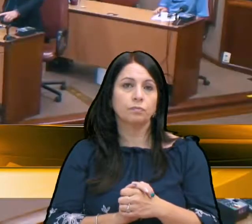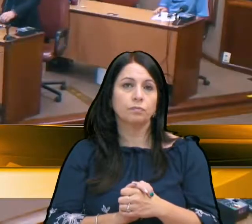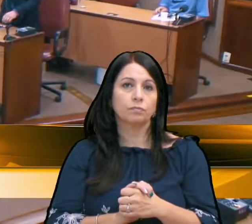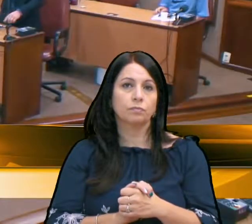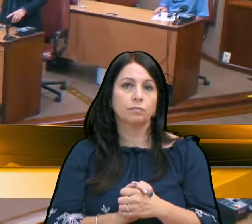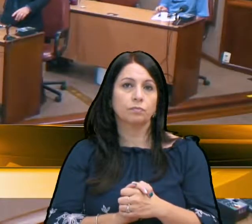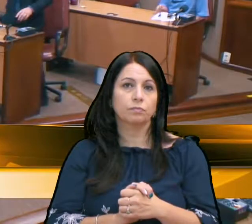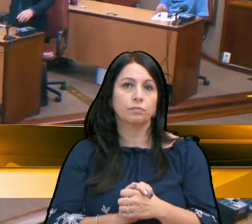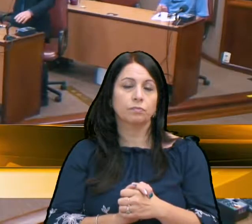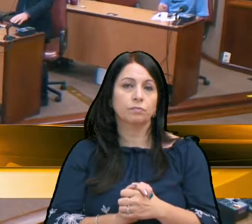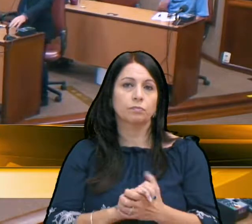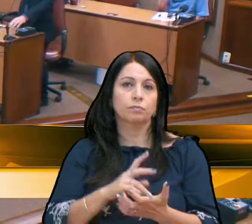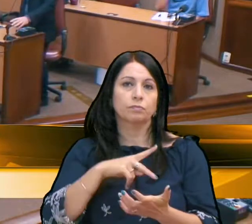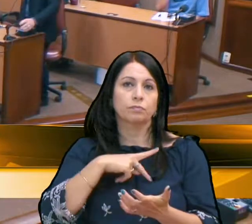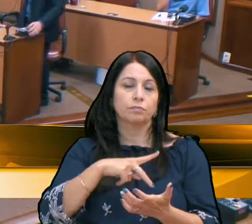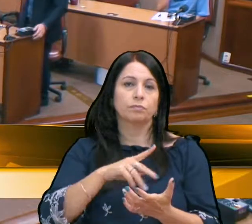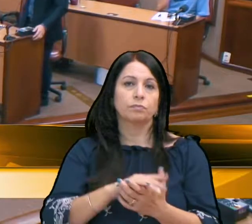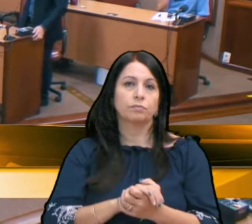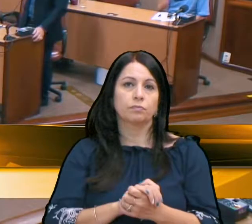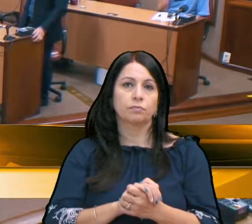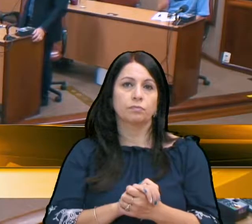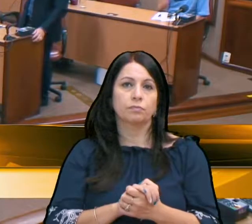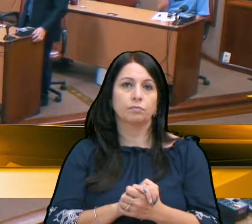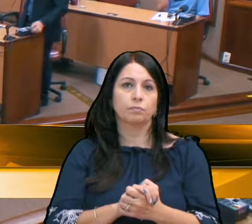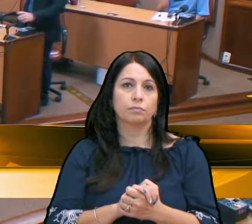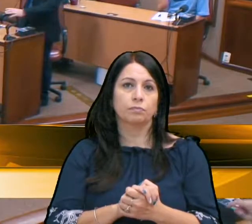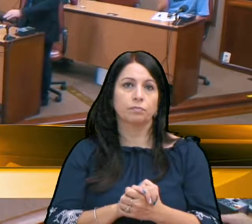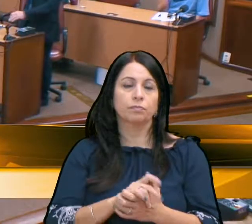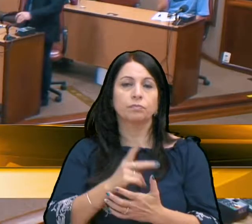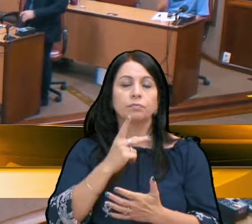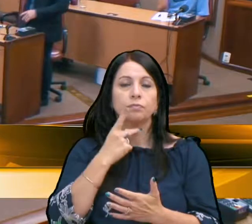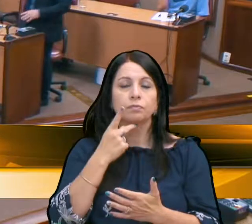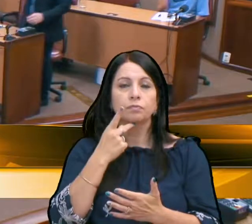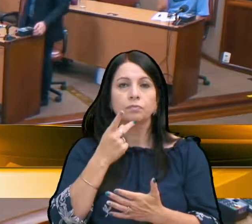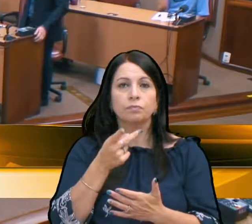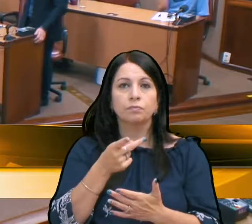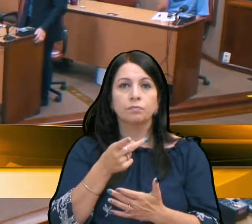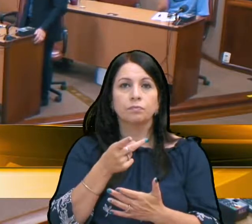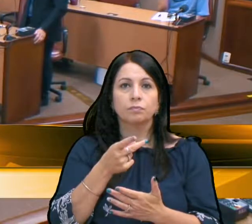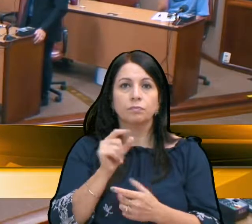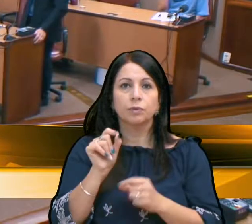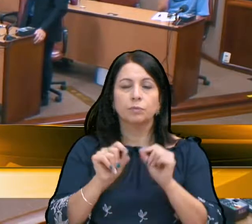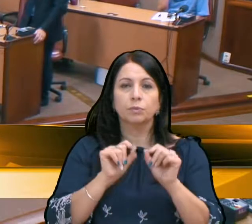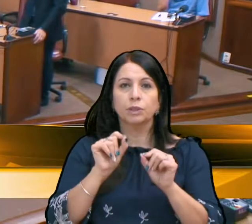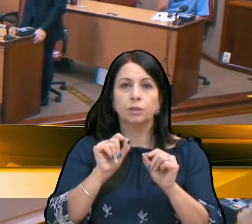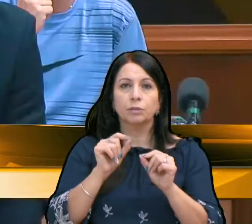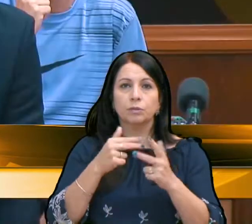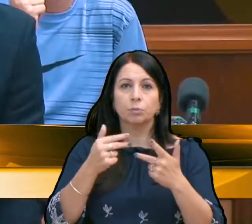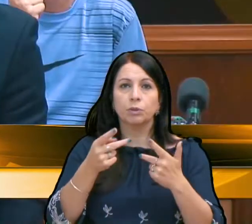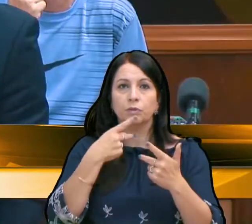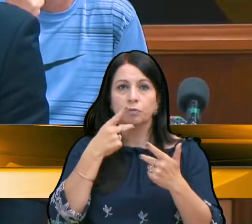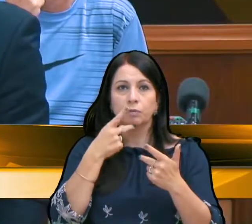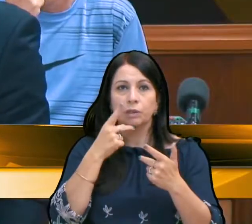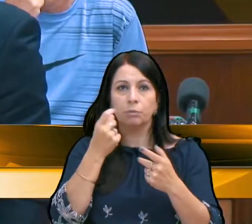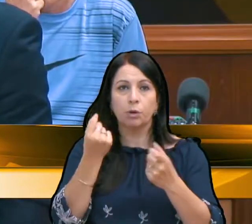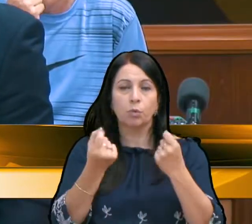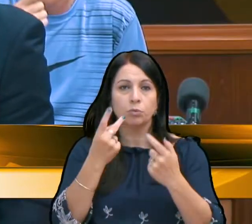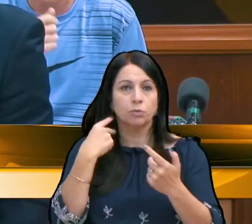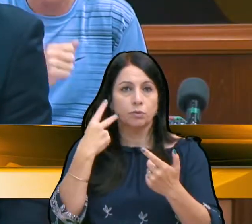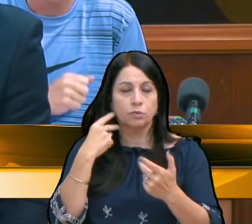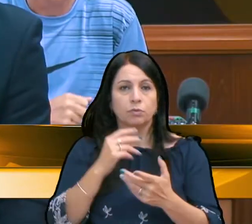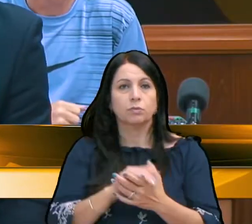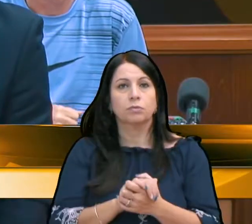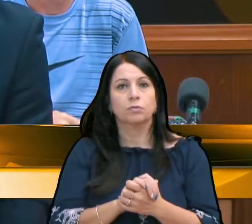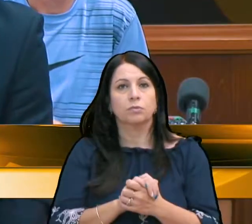Senhor presidente, na verdade eu só vou fazer alguns comentários sobre algumas falas ditas por alguns vereadores.